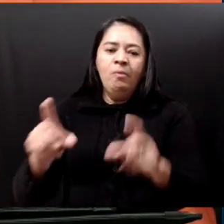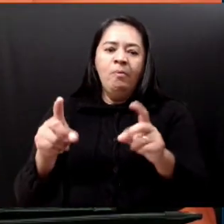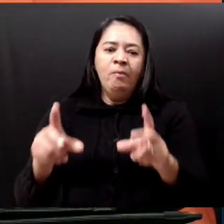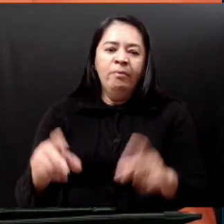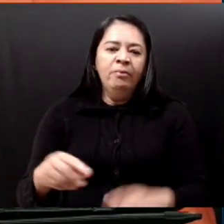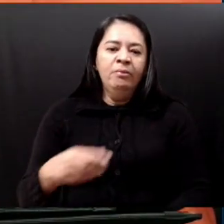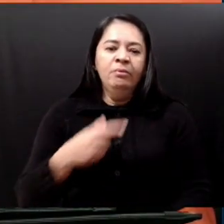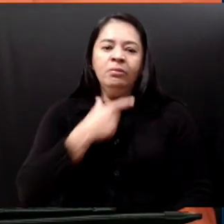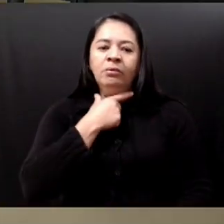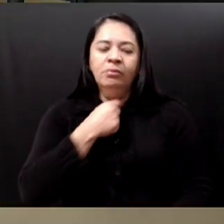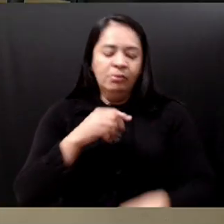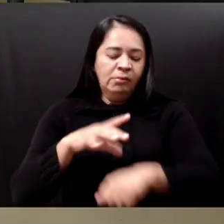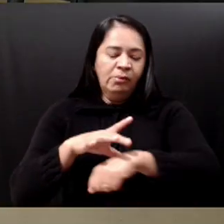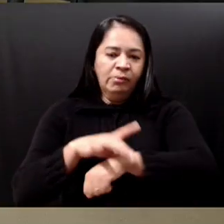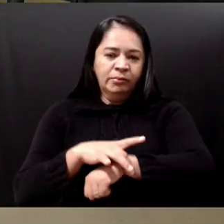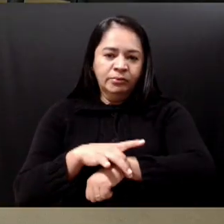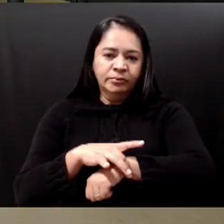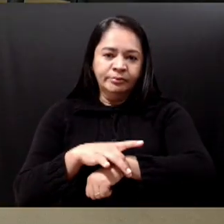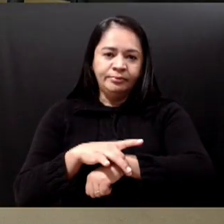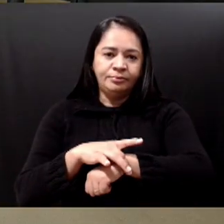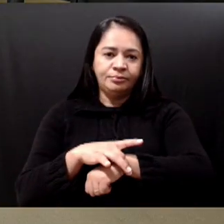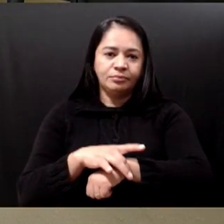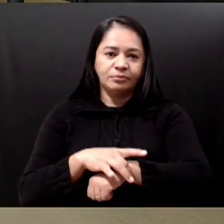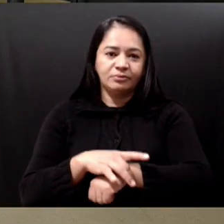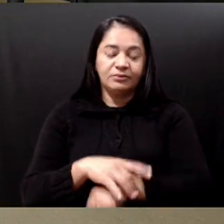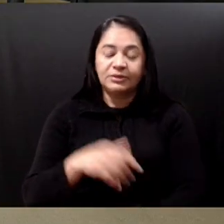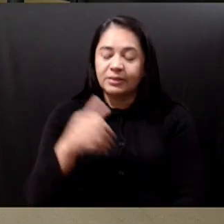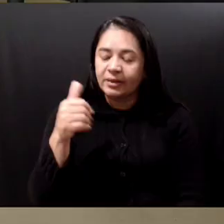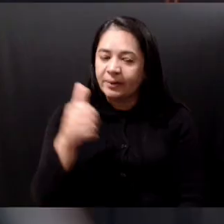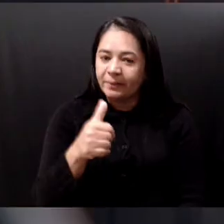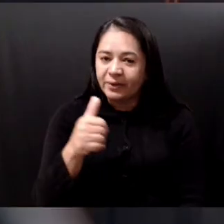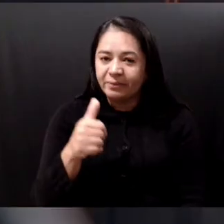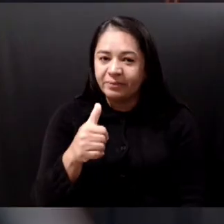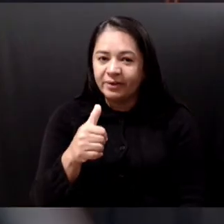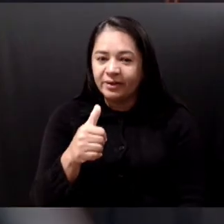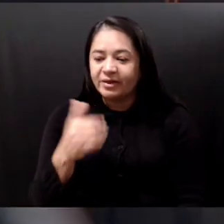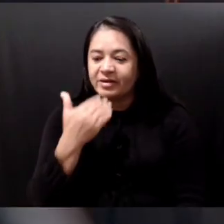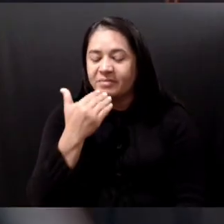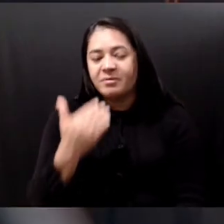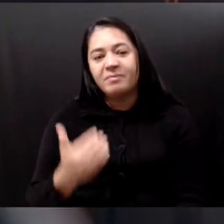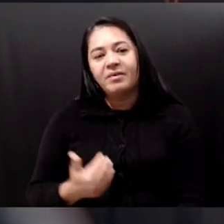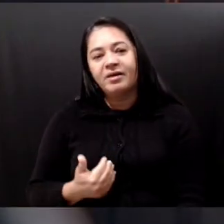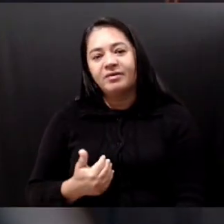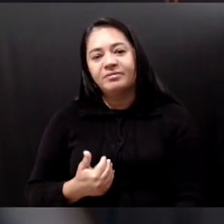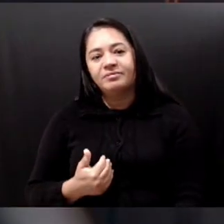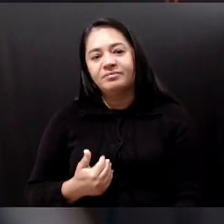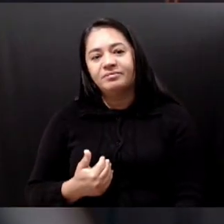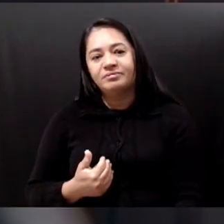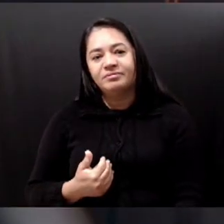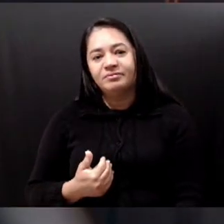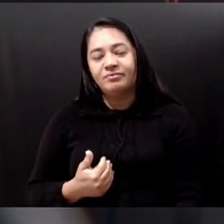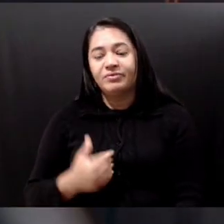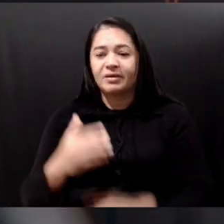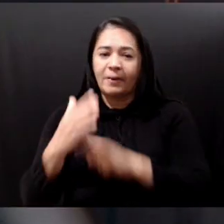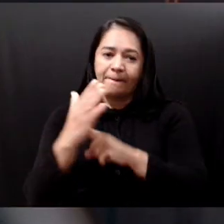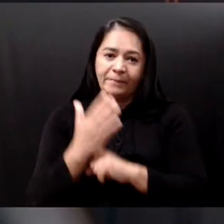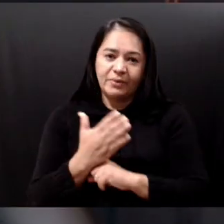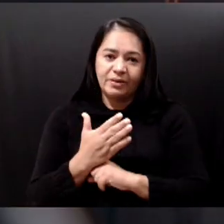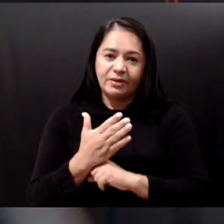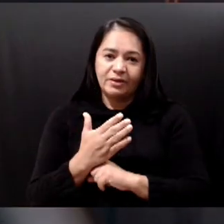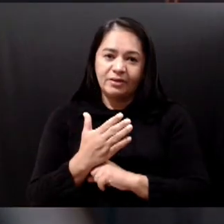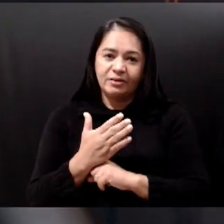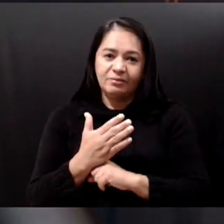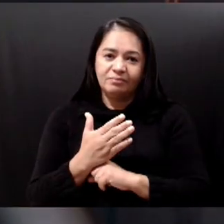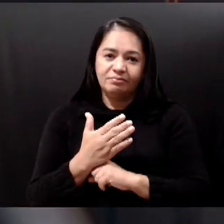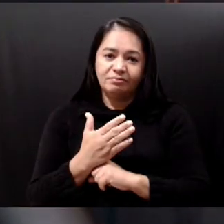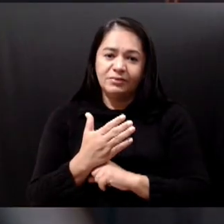e a primeira coisa que elas me pedem é assim: "Vê, me ajuda a construir um e-commerce". Olha